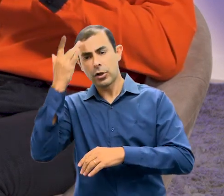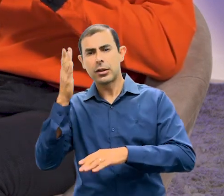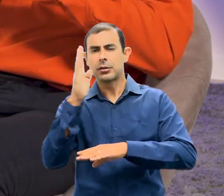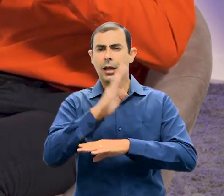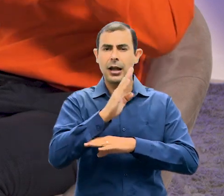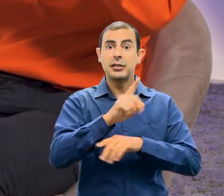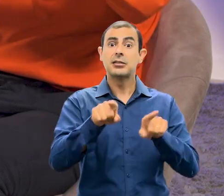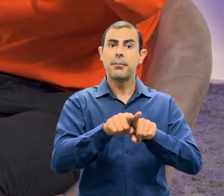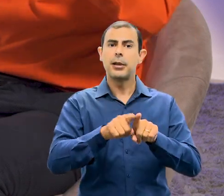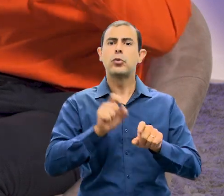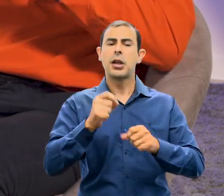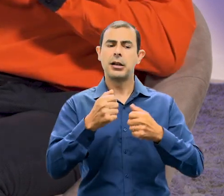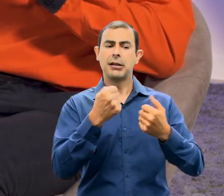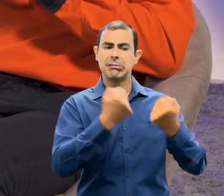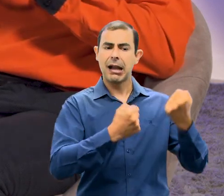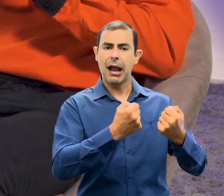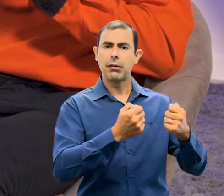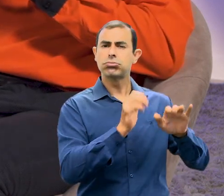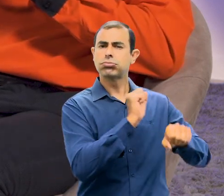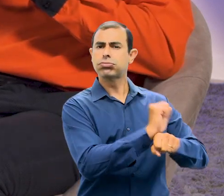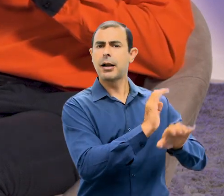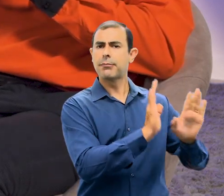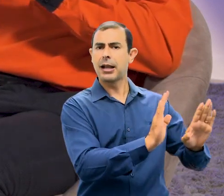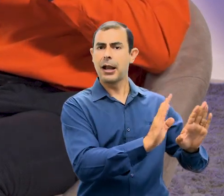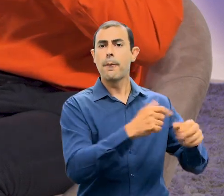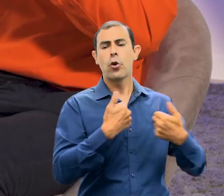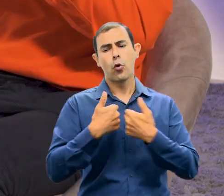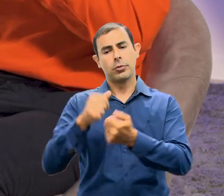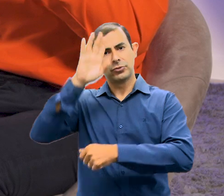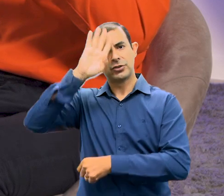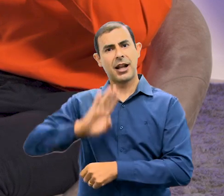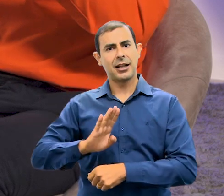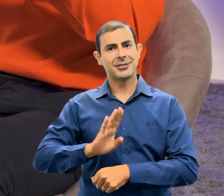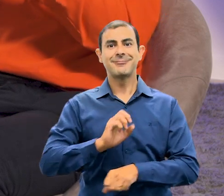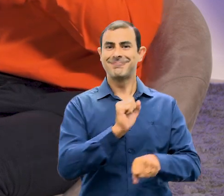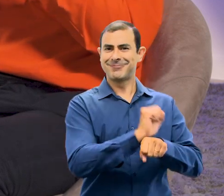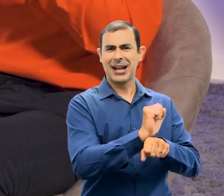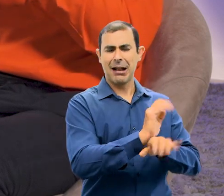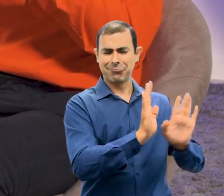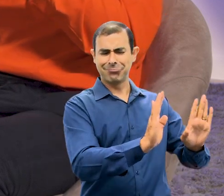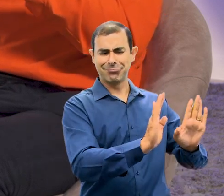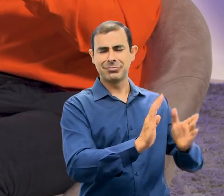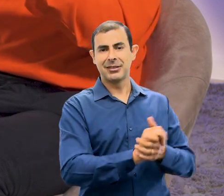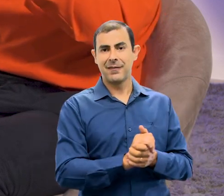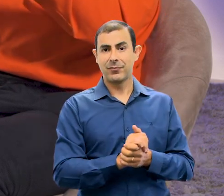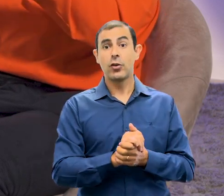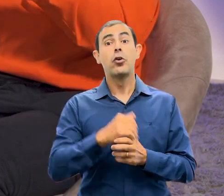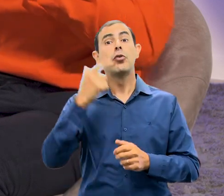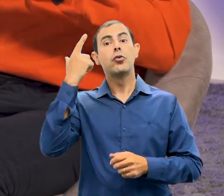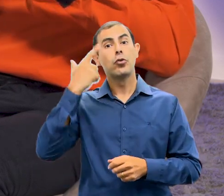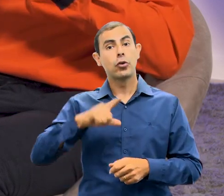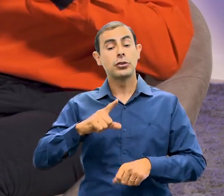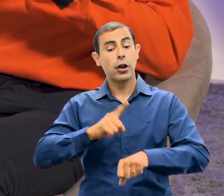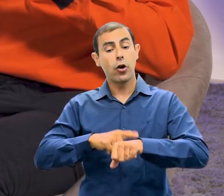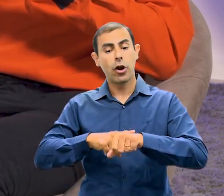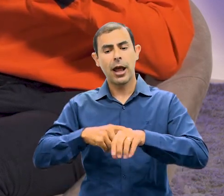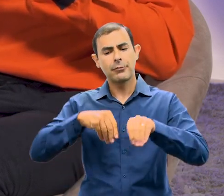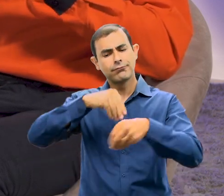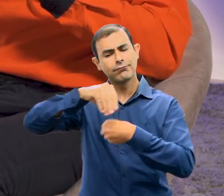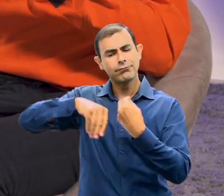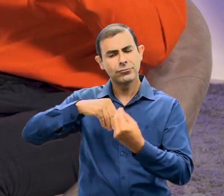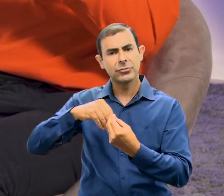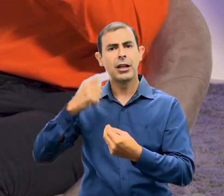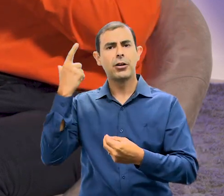o carro em casa e poder se deslocar gratuitamente no ônibus. Então a gente consegue diminuir o engarrafamento, melhorar a qualidade